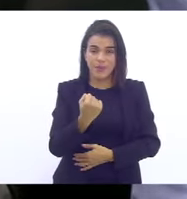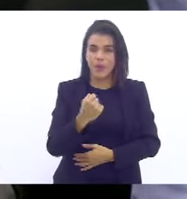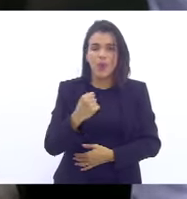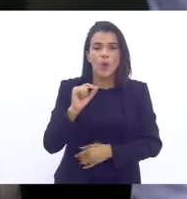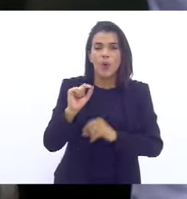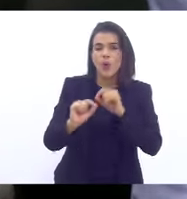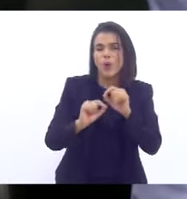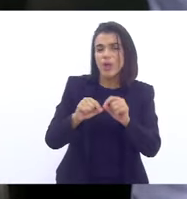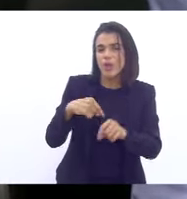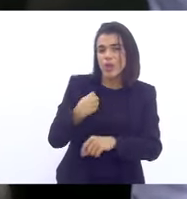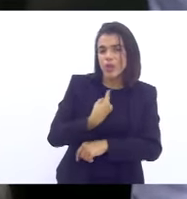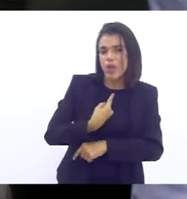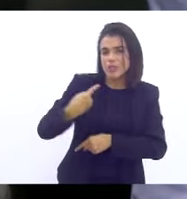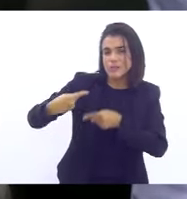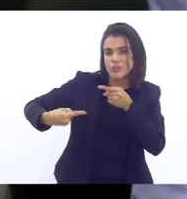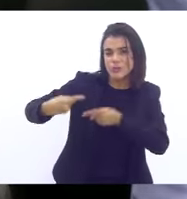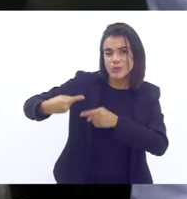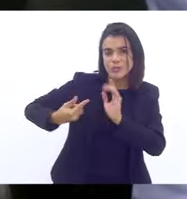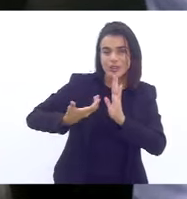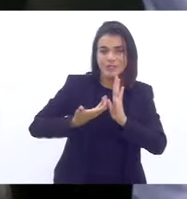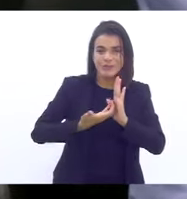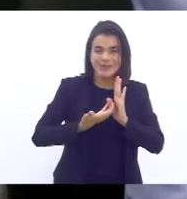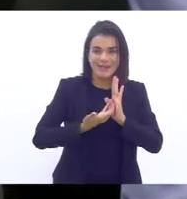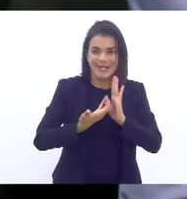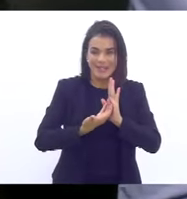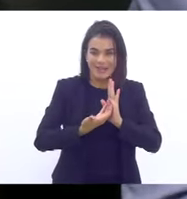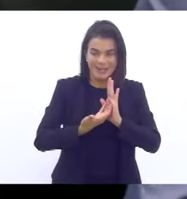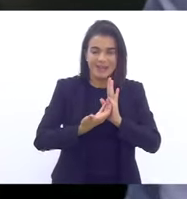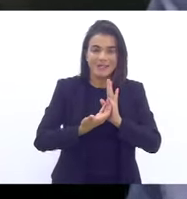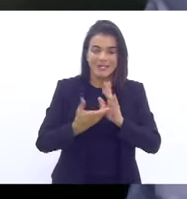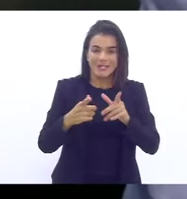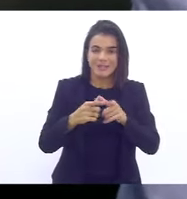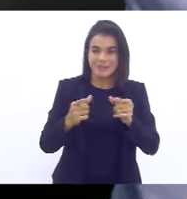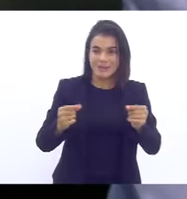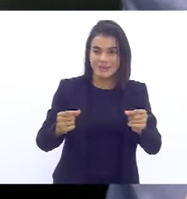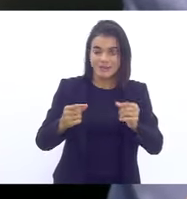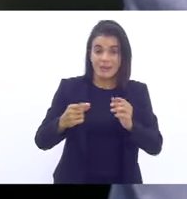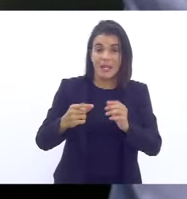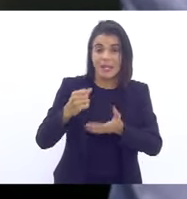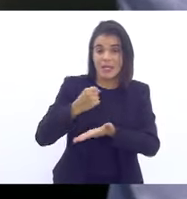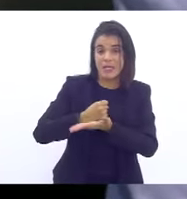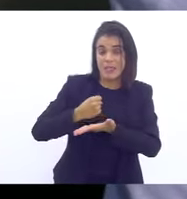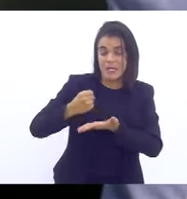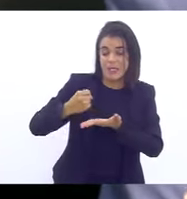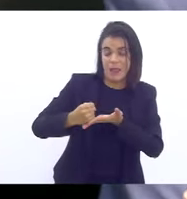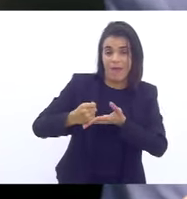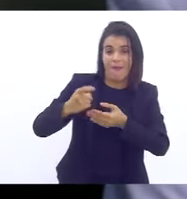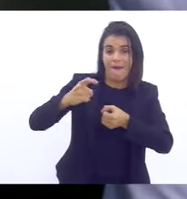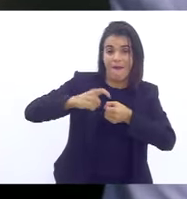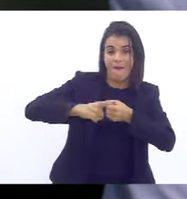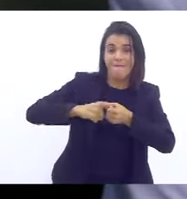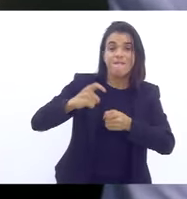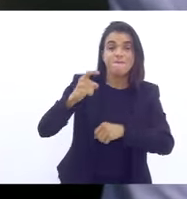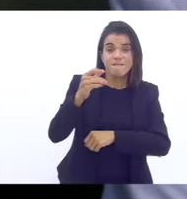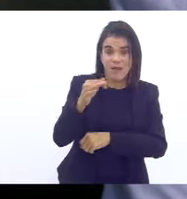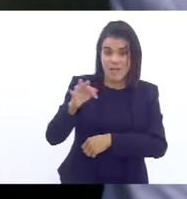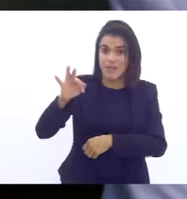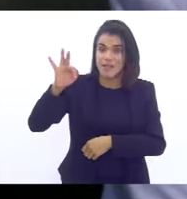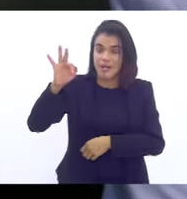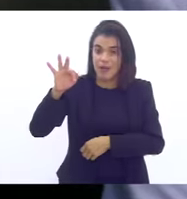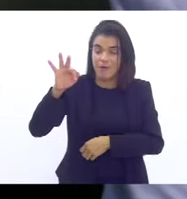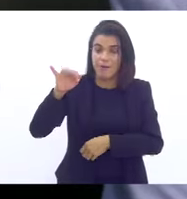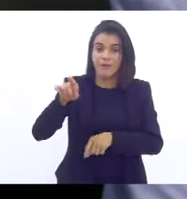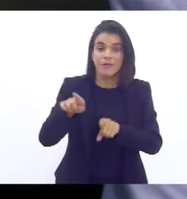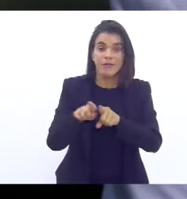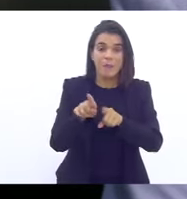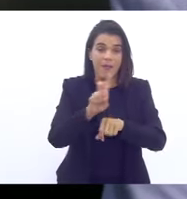lá na Câmara dos Deputados também. Essa concessão é uma concessão federal, a regulação e